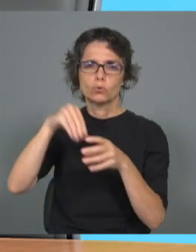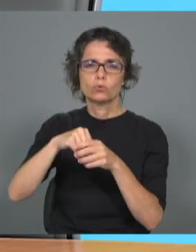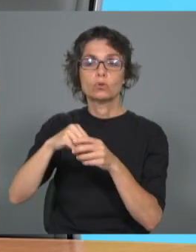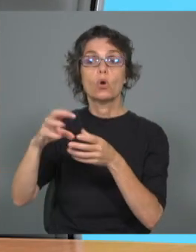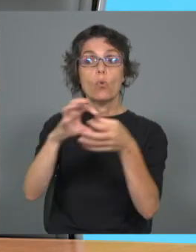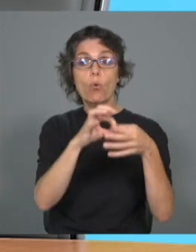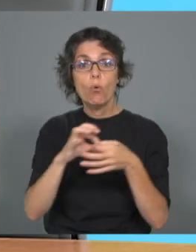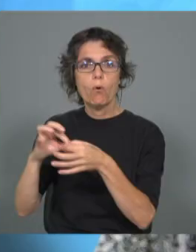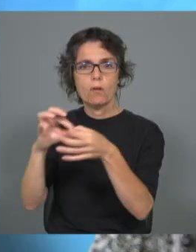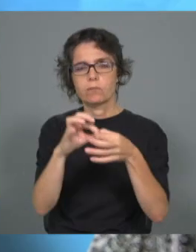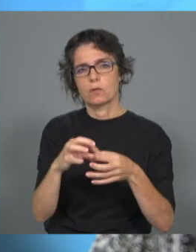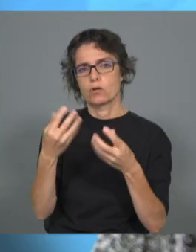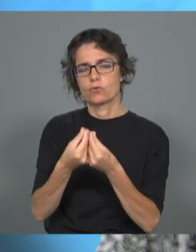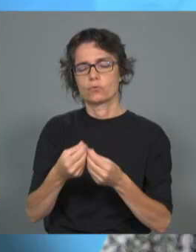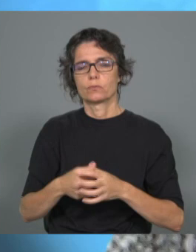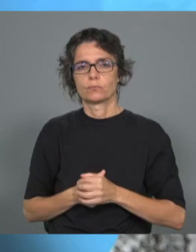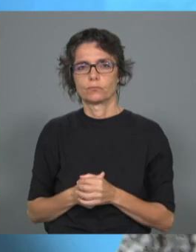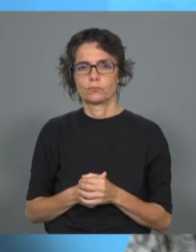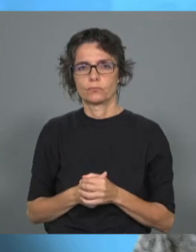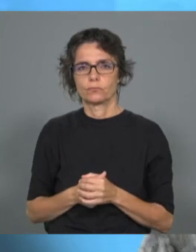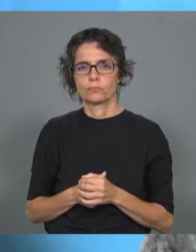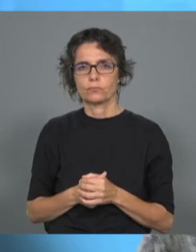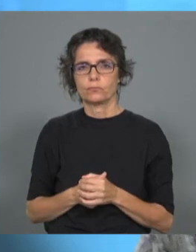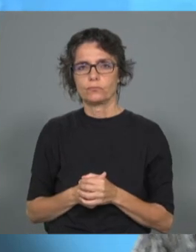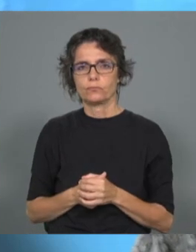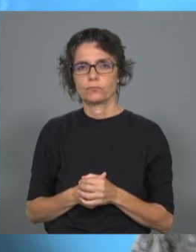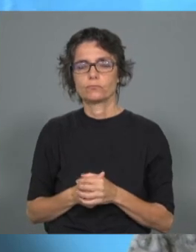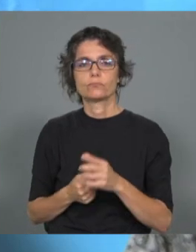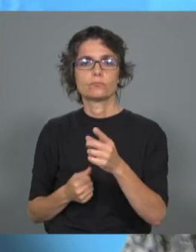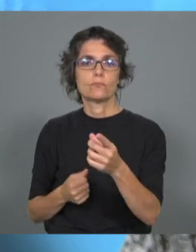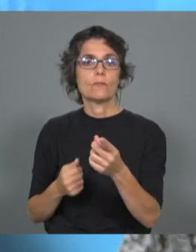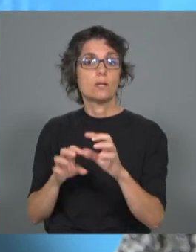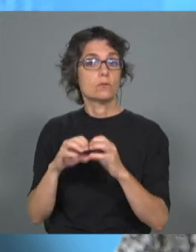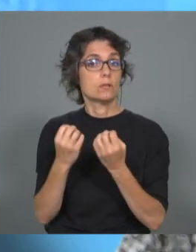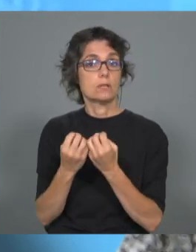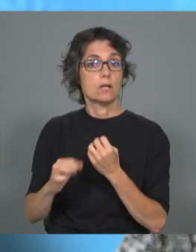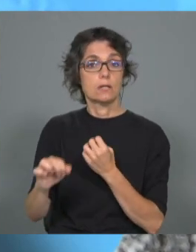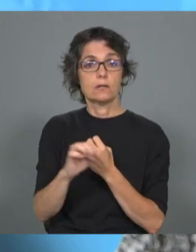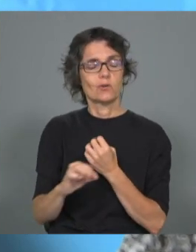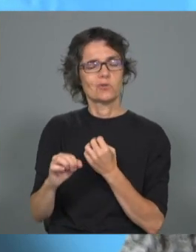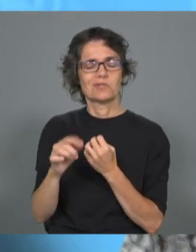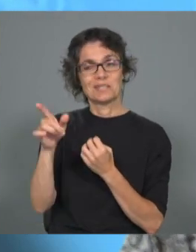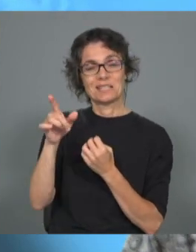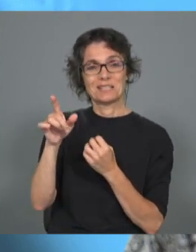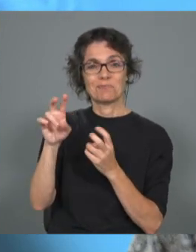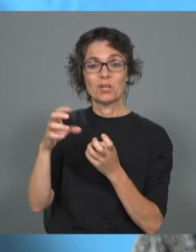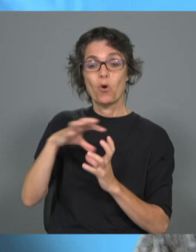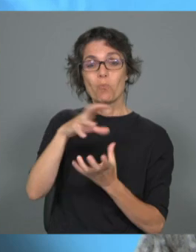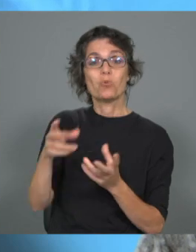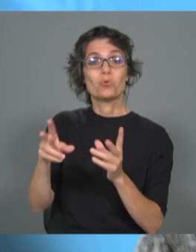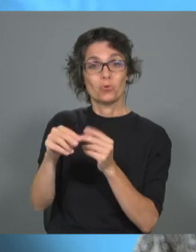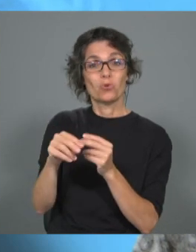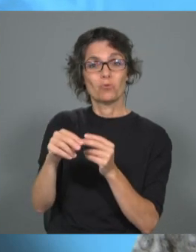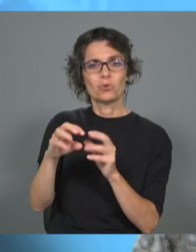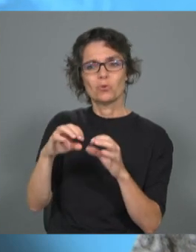colaboração. E daquilo que vão observando na nossa sociedade, esse mundo novo, essa nova realidade social